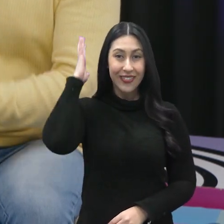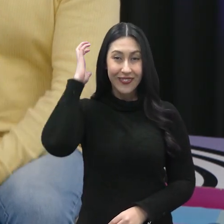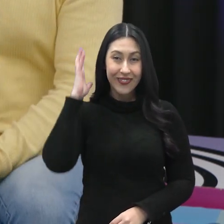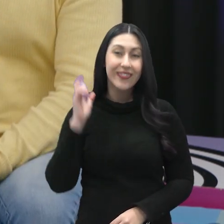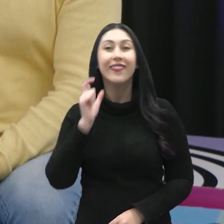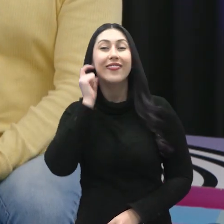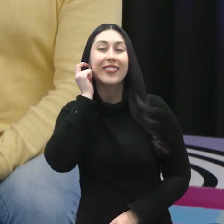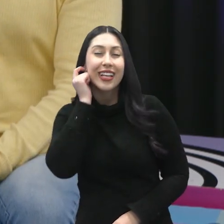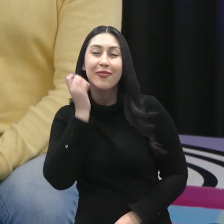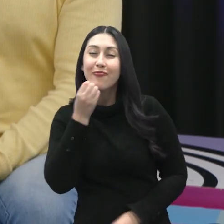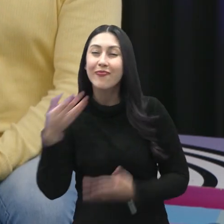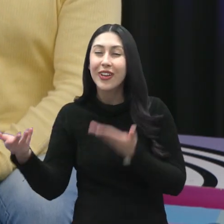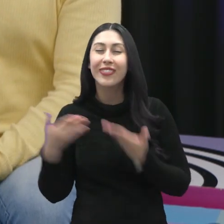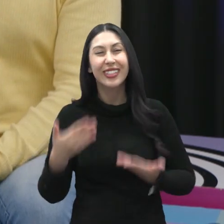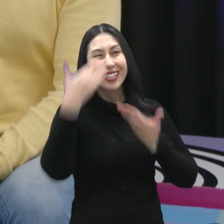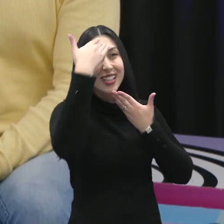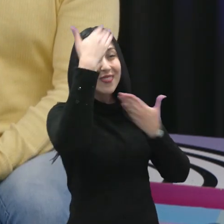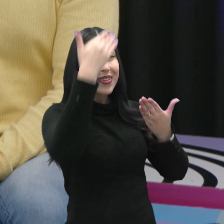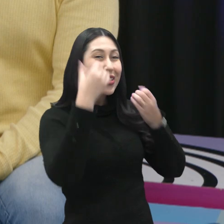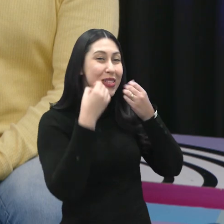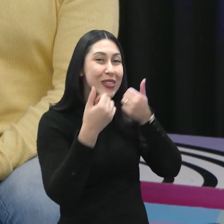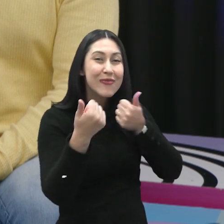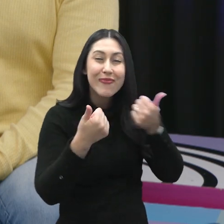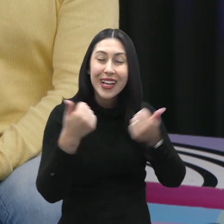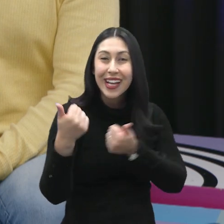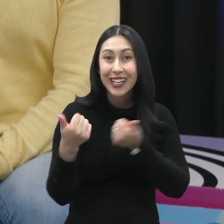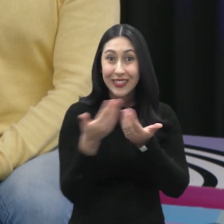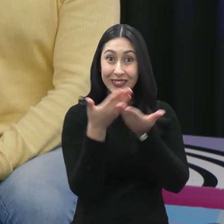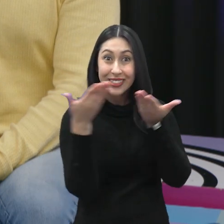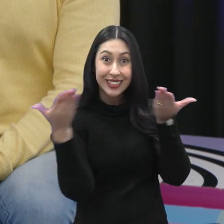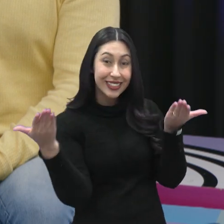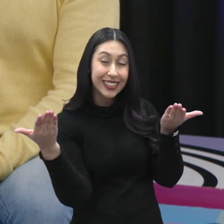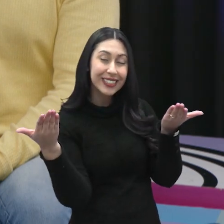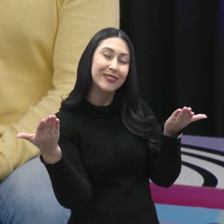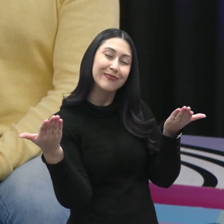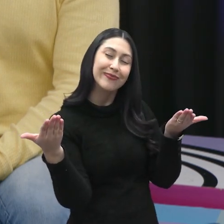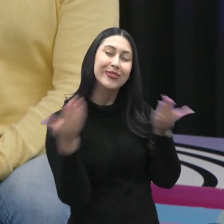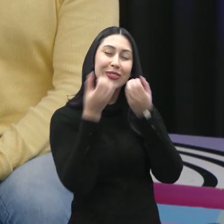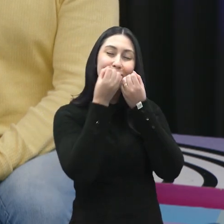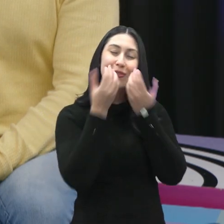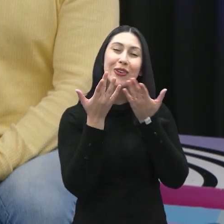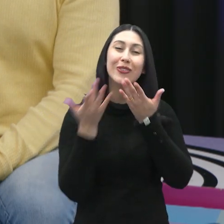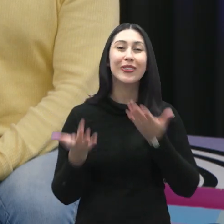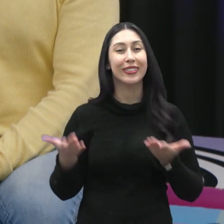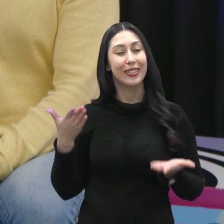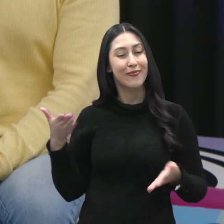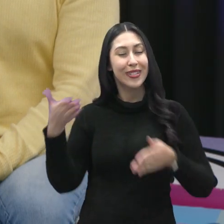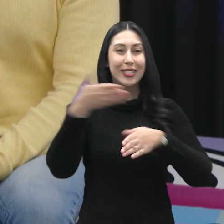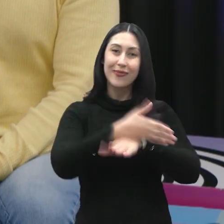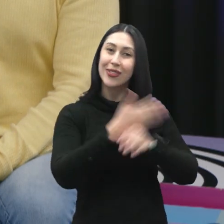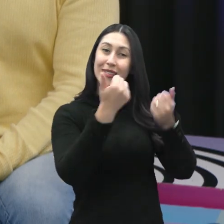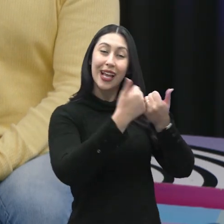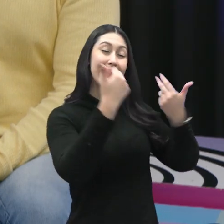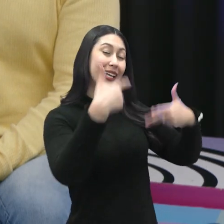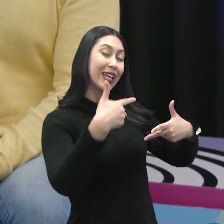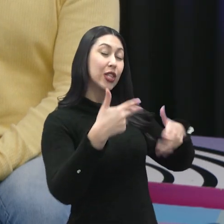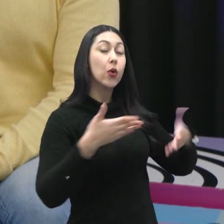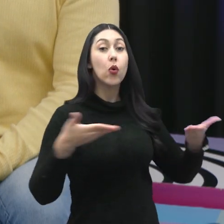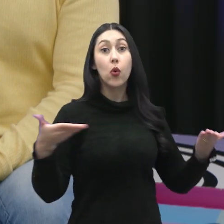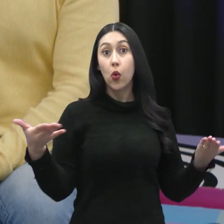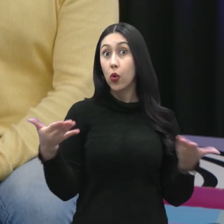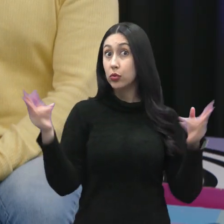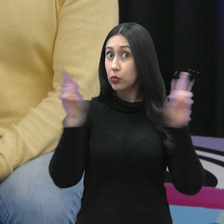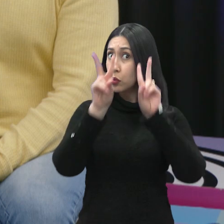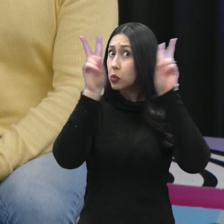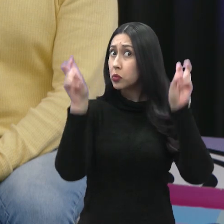Bem-vinda de novo. Muito obrigada, Ti. Tudo certo aí, pessoal, com vocês? Que bom estar aqui agora no Tá Ligado. E hoje o